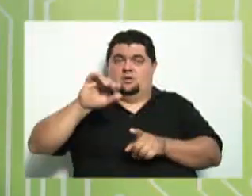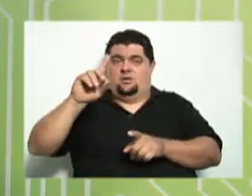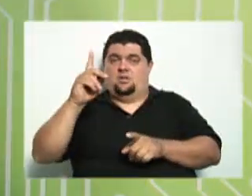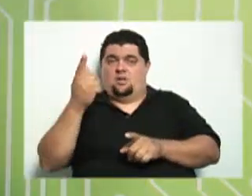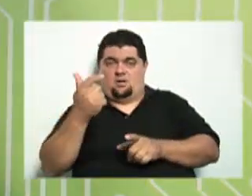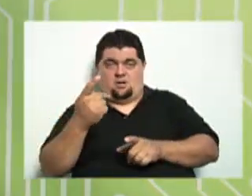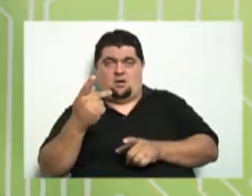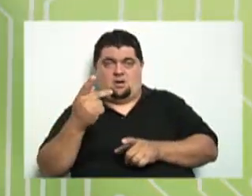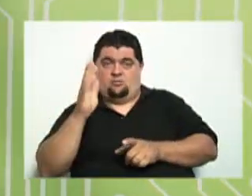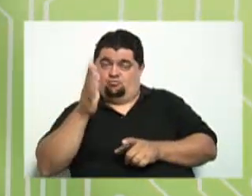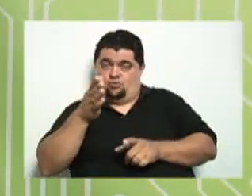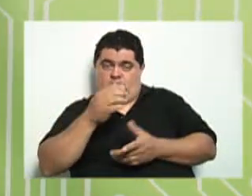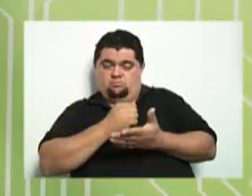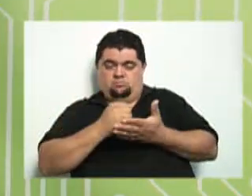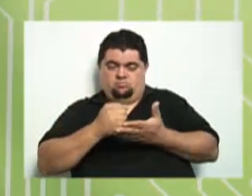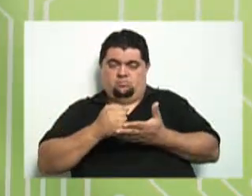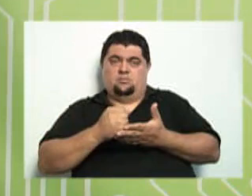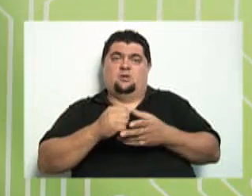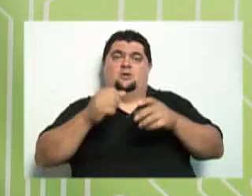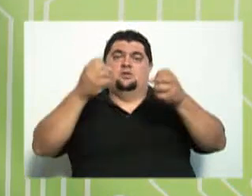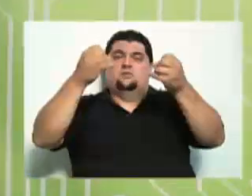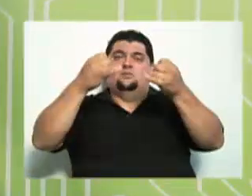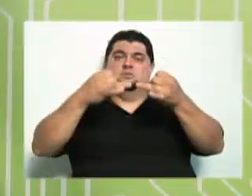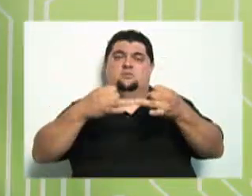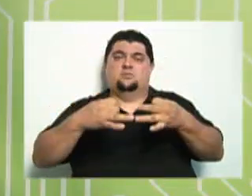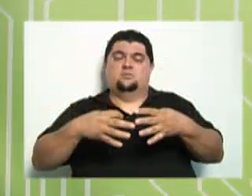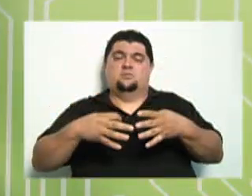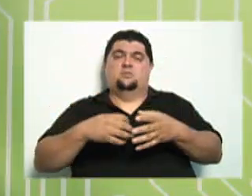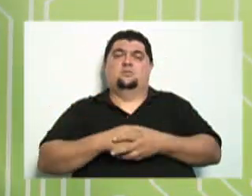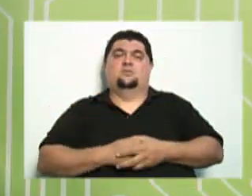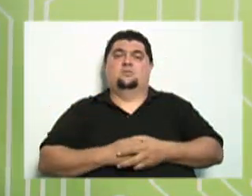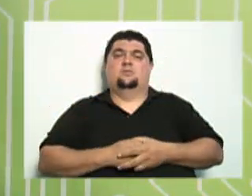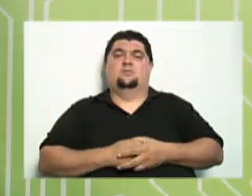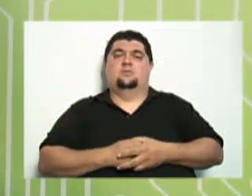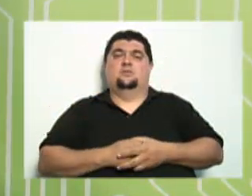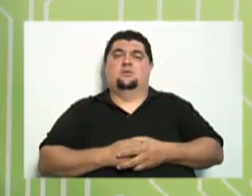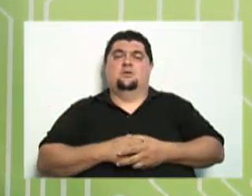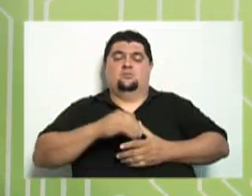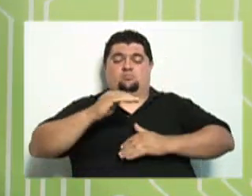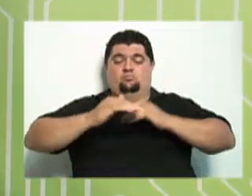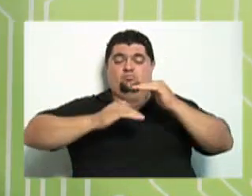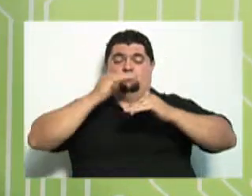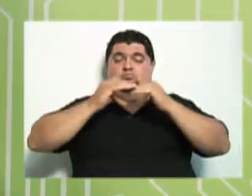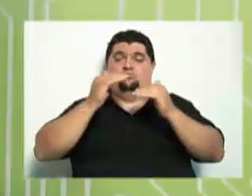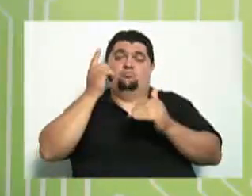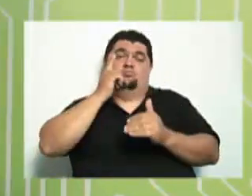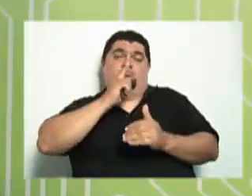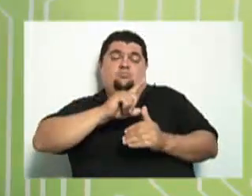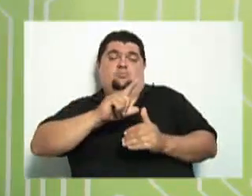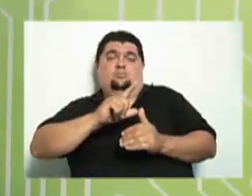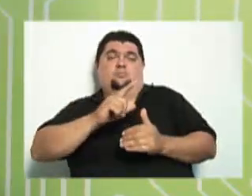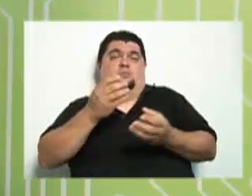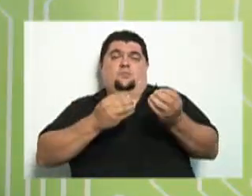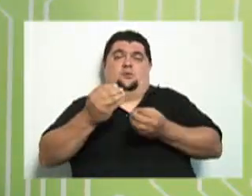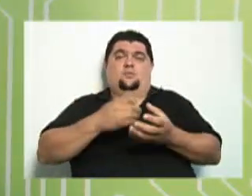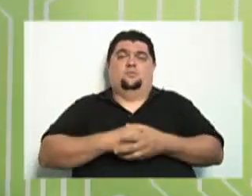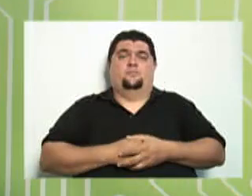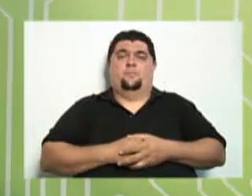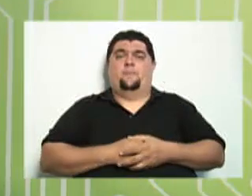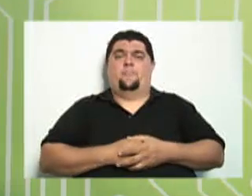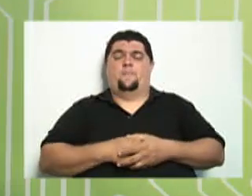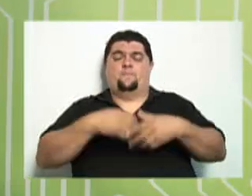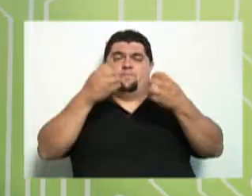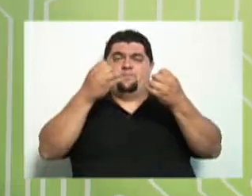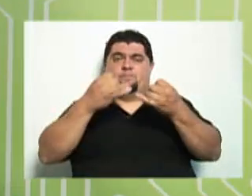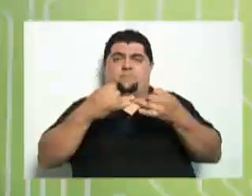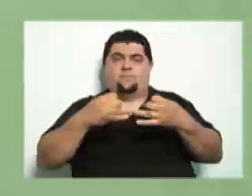IDH, falamos um pouco sobre as manifestações que o desenvolvimento sustentável pode ter. Falamos do desenvolvimento em